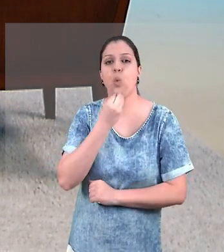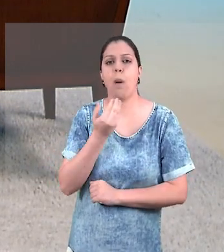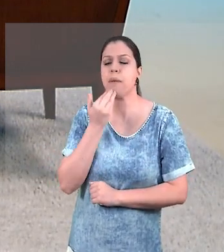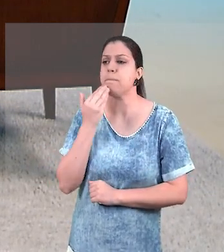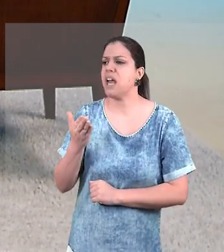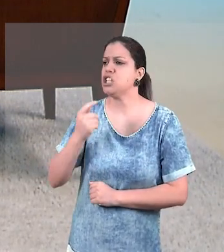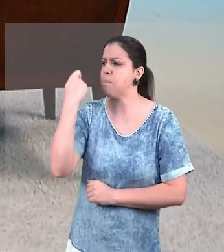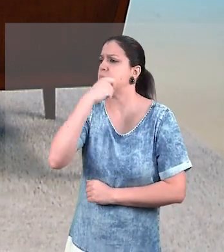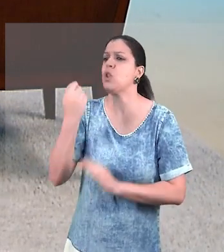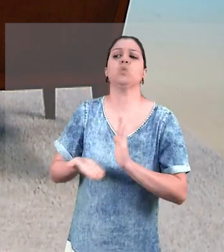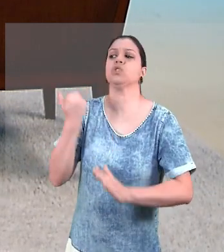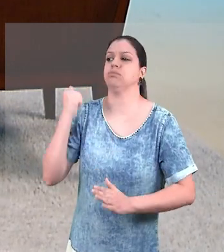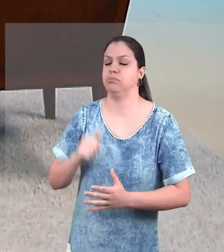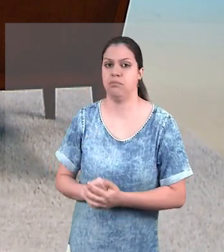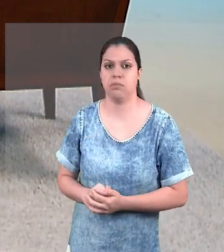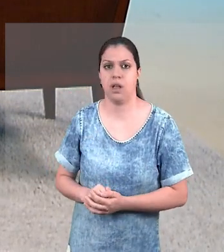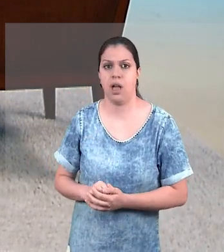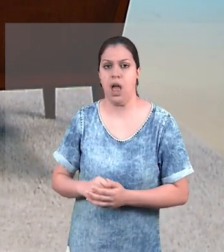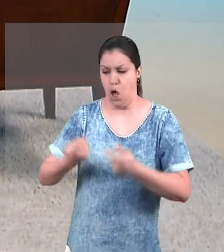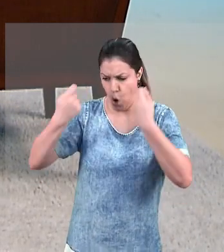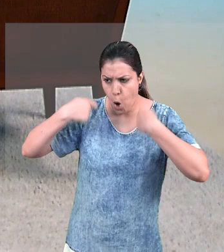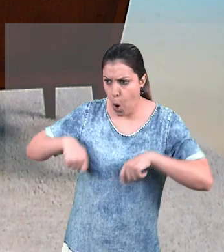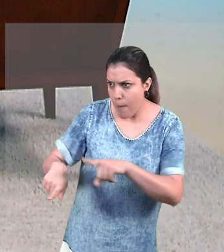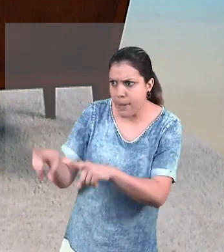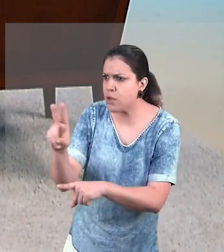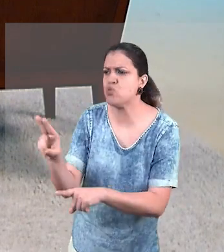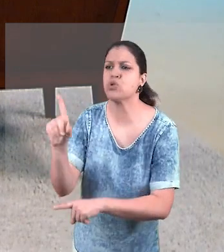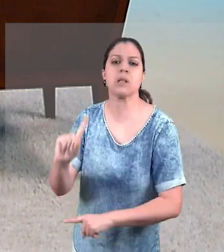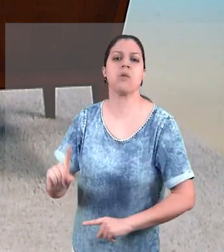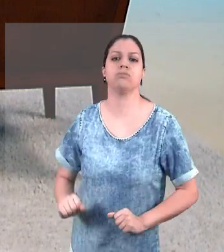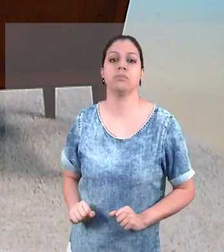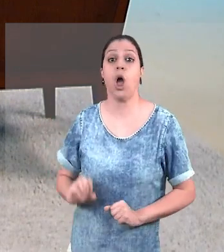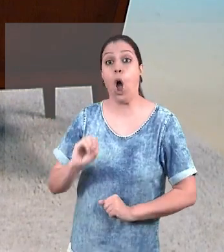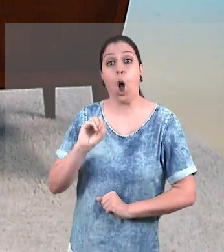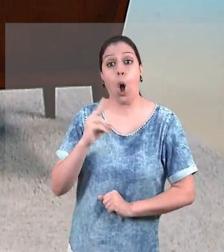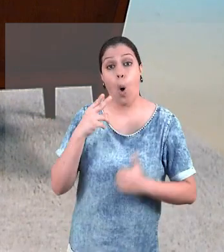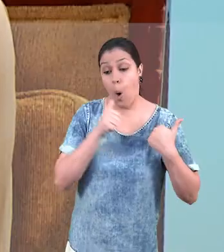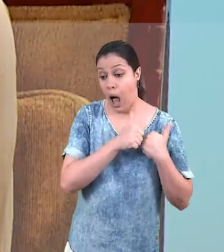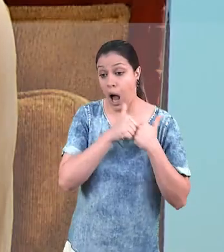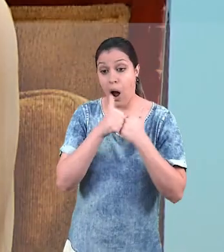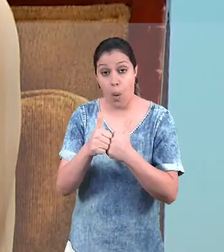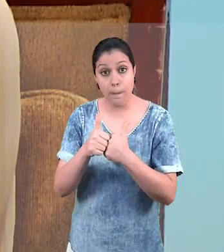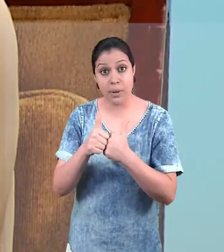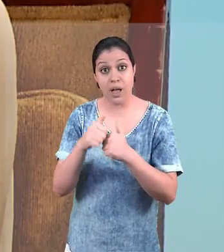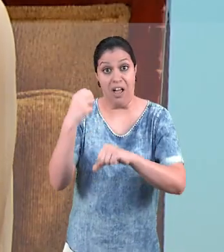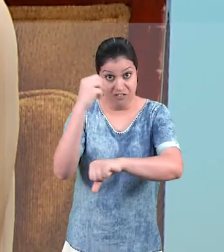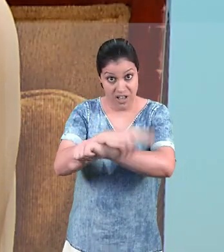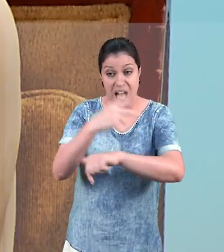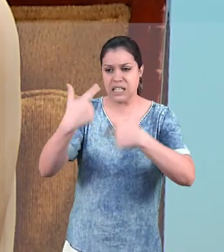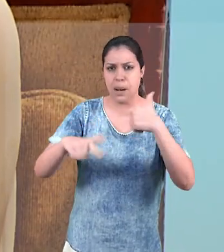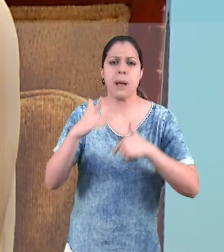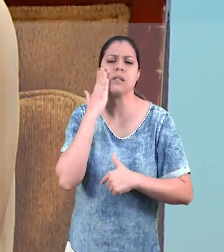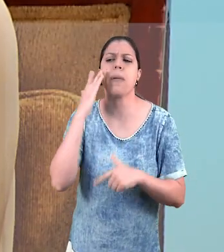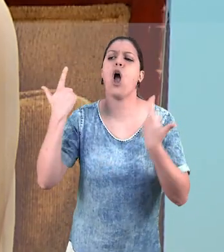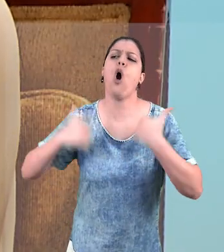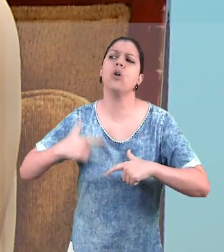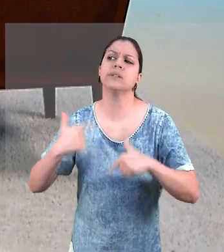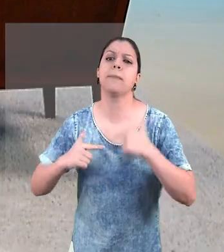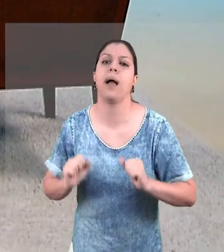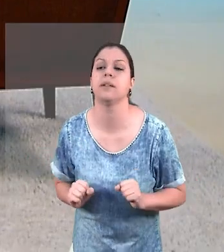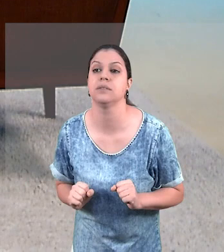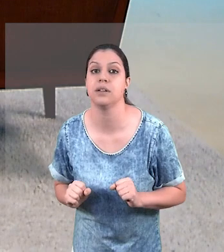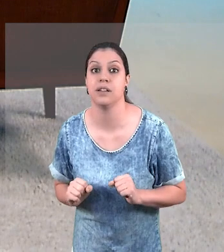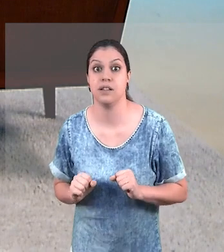para ela trocar a cor de um batom, pedia para não vestir uma roupa, ou quer acompanhá-la numa entrevista de emprego para saber aonde que ela vai